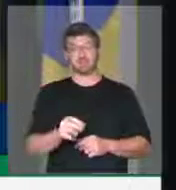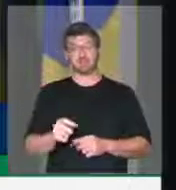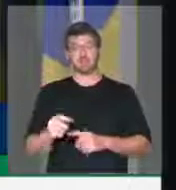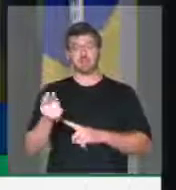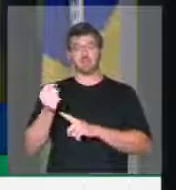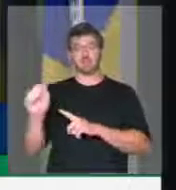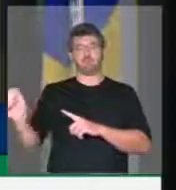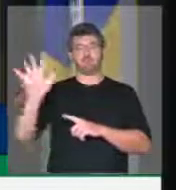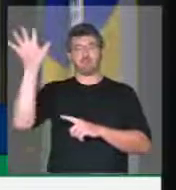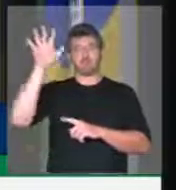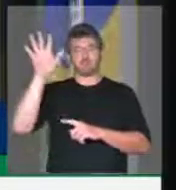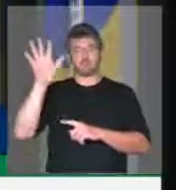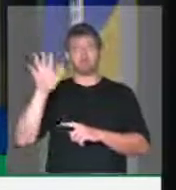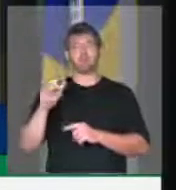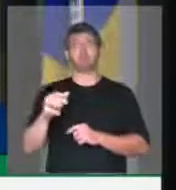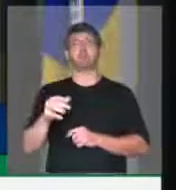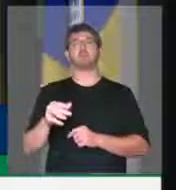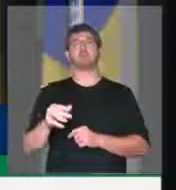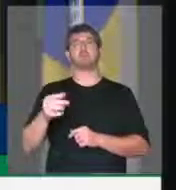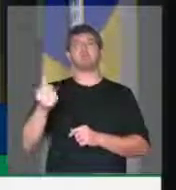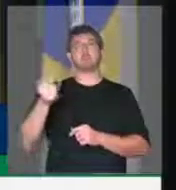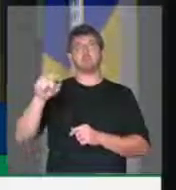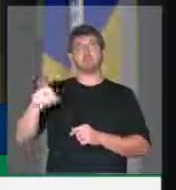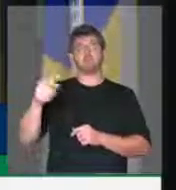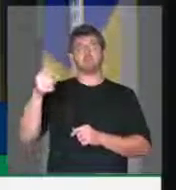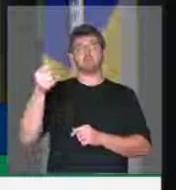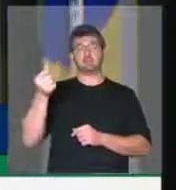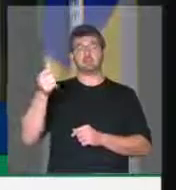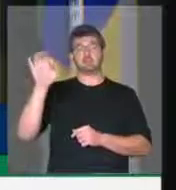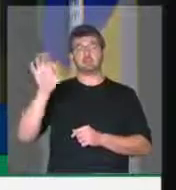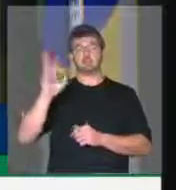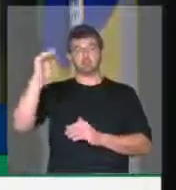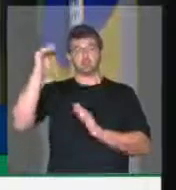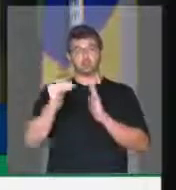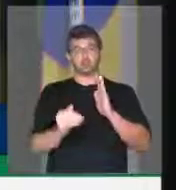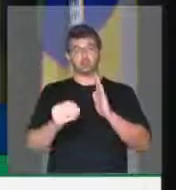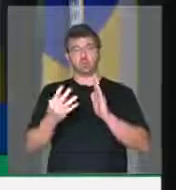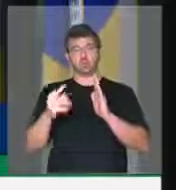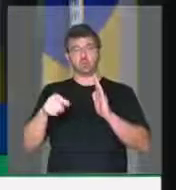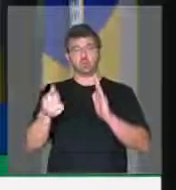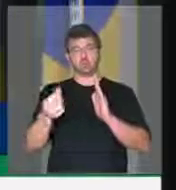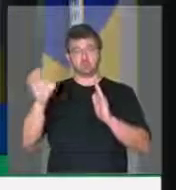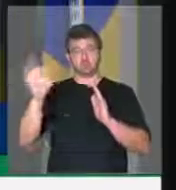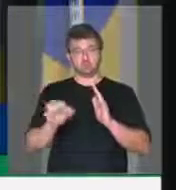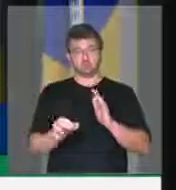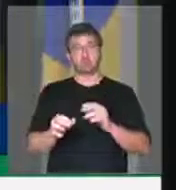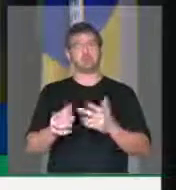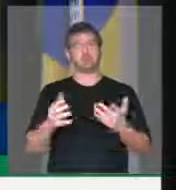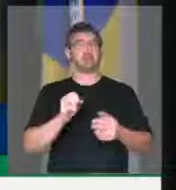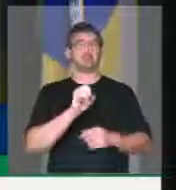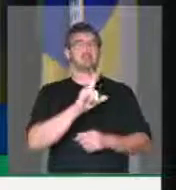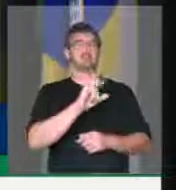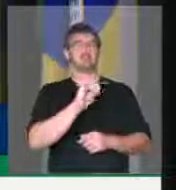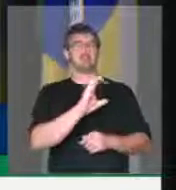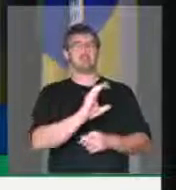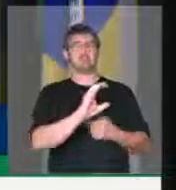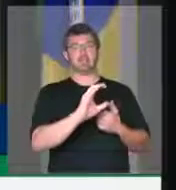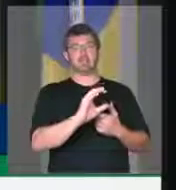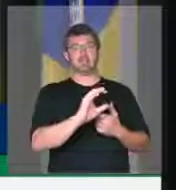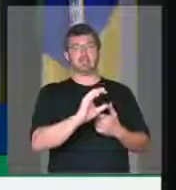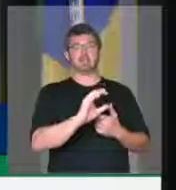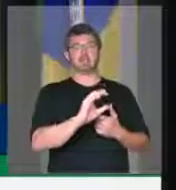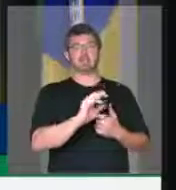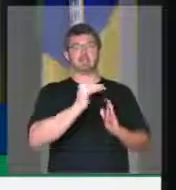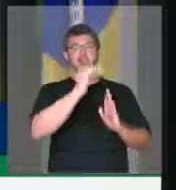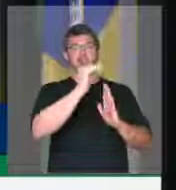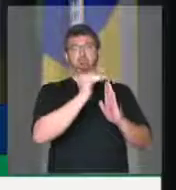de 6,6% para 4,3% ao ano, produzindo uma queda real da taxa Selic de mais de 5